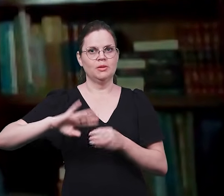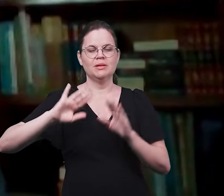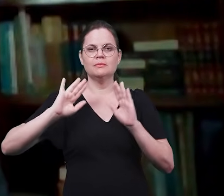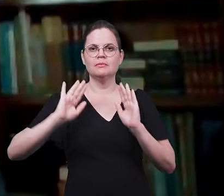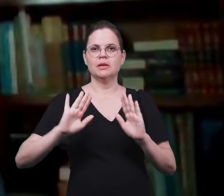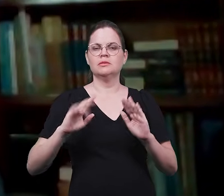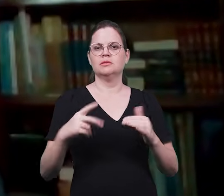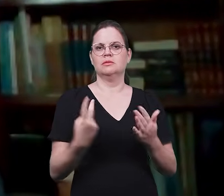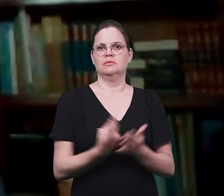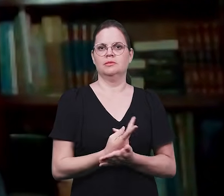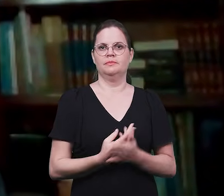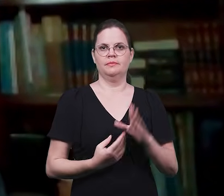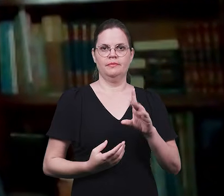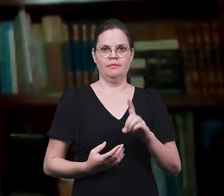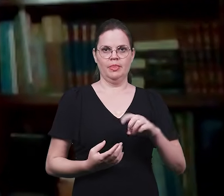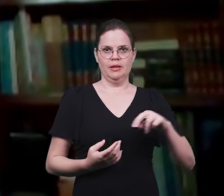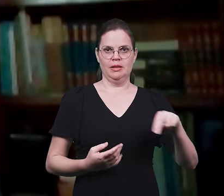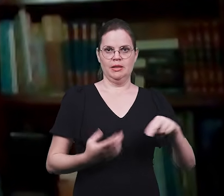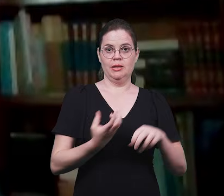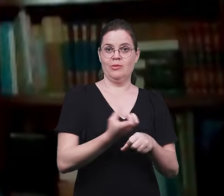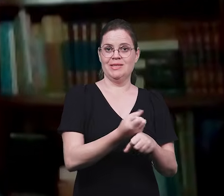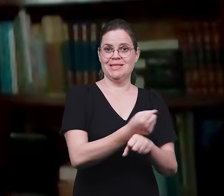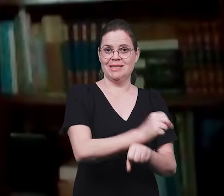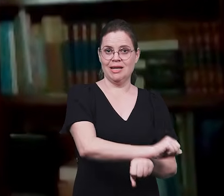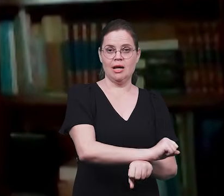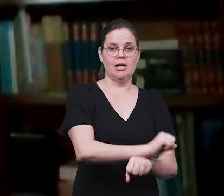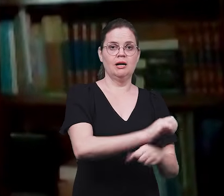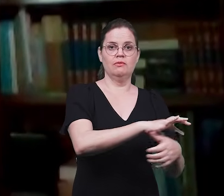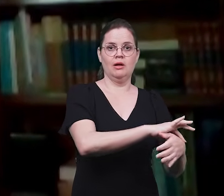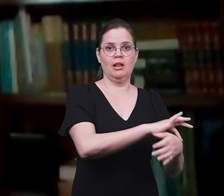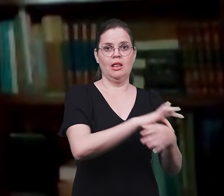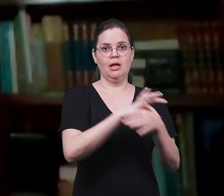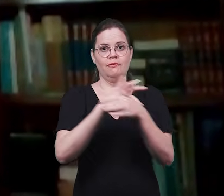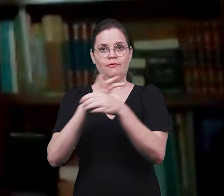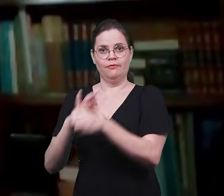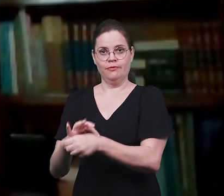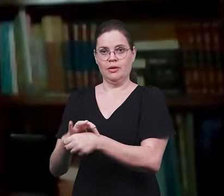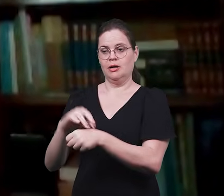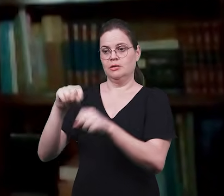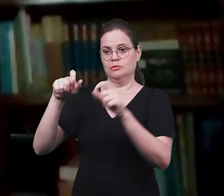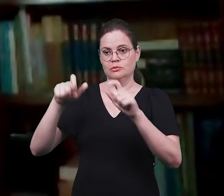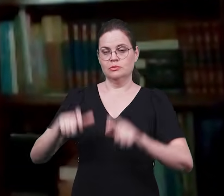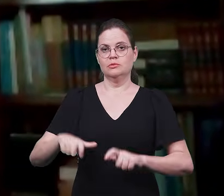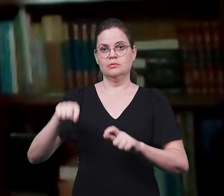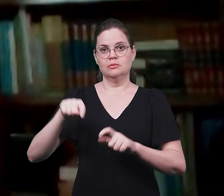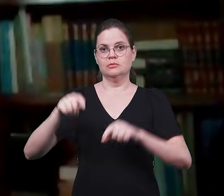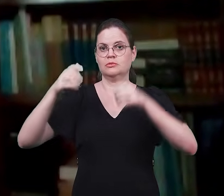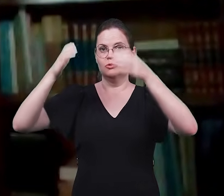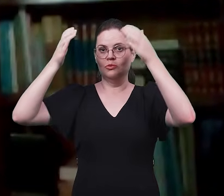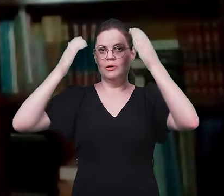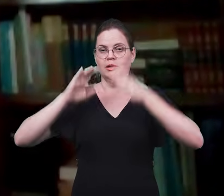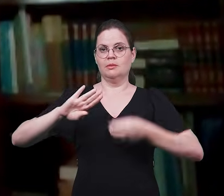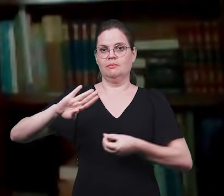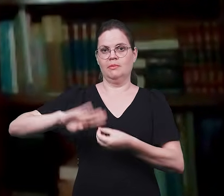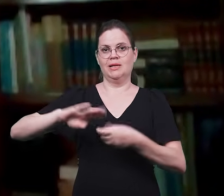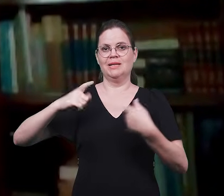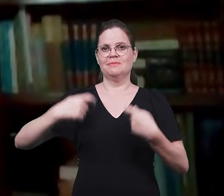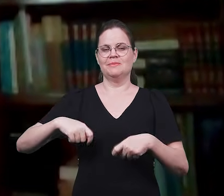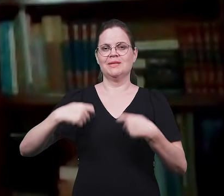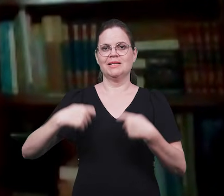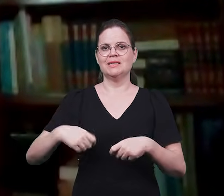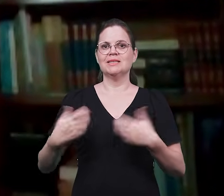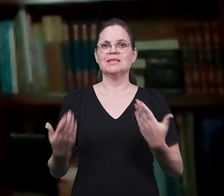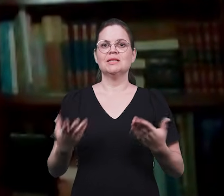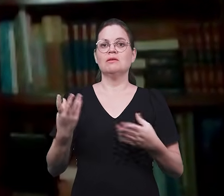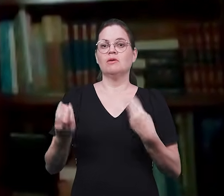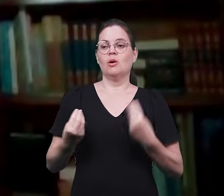que Daniel vem para esse reino, né? Um reino onde ele precisaria